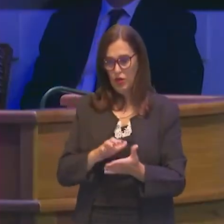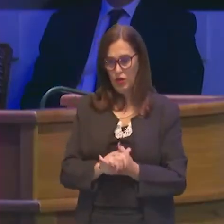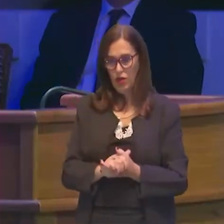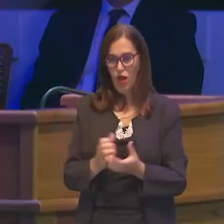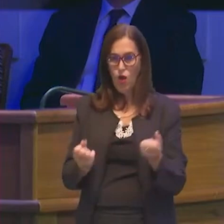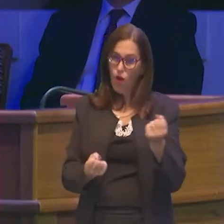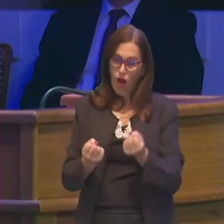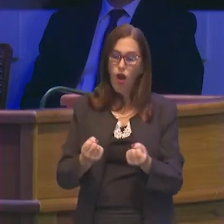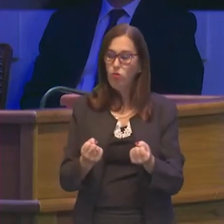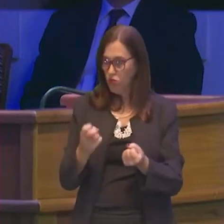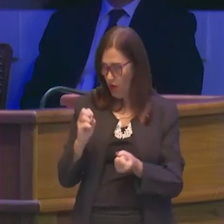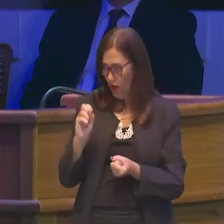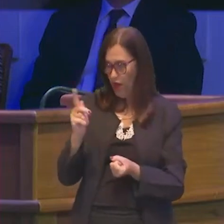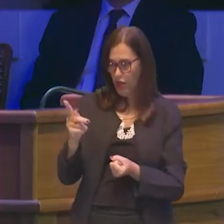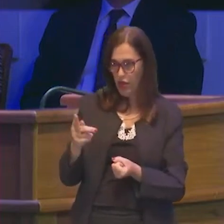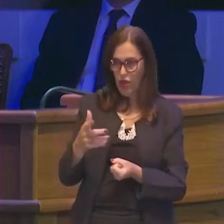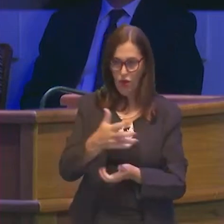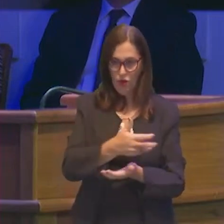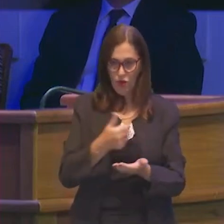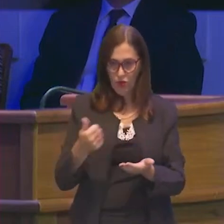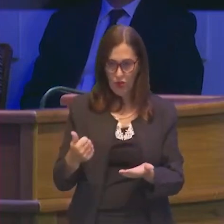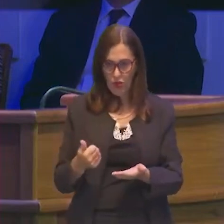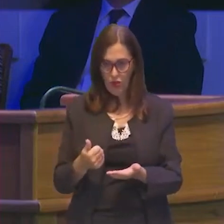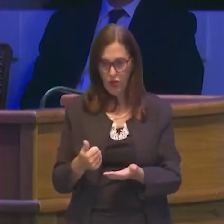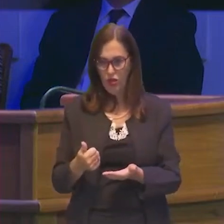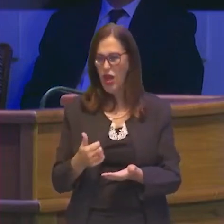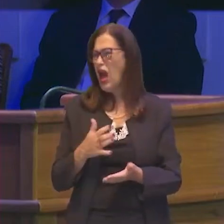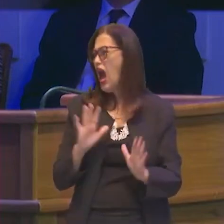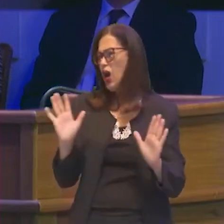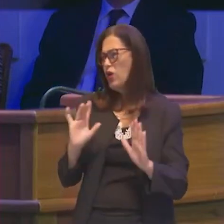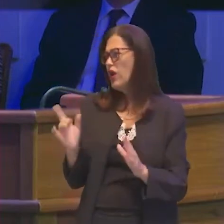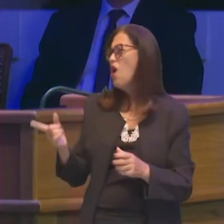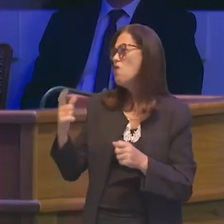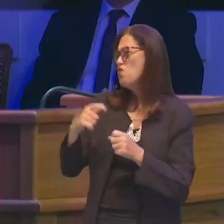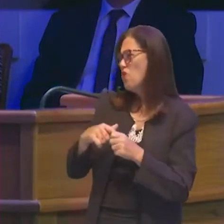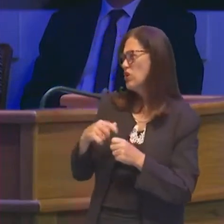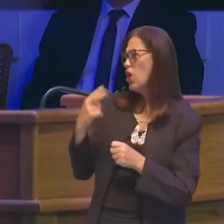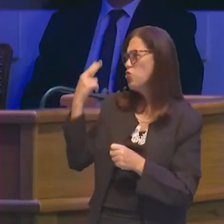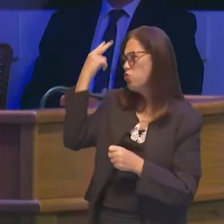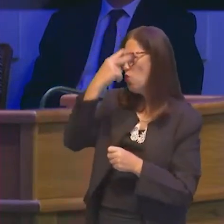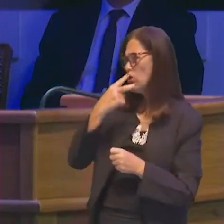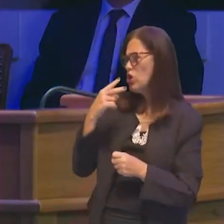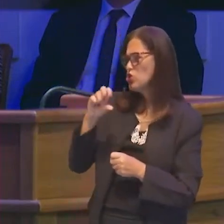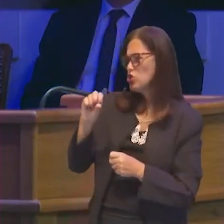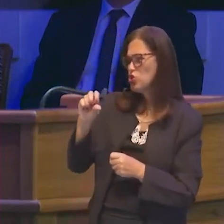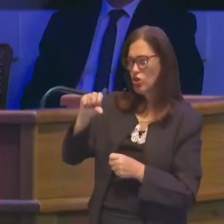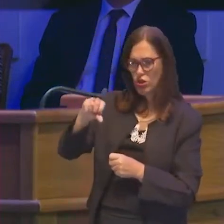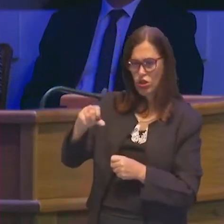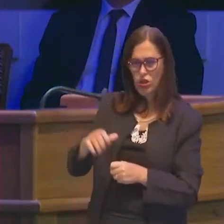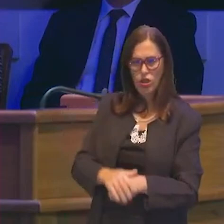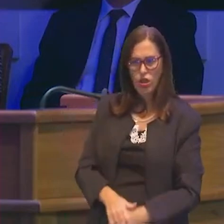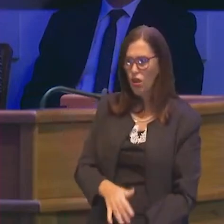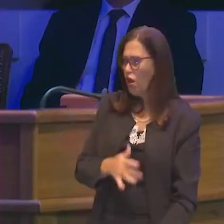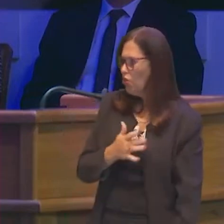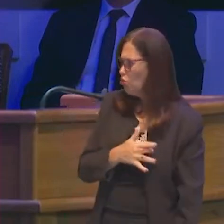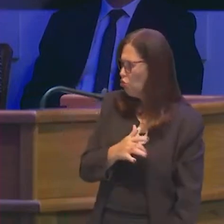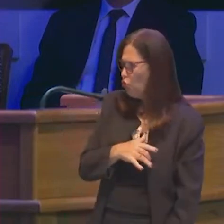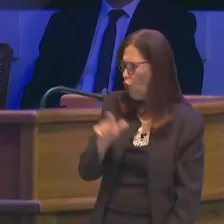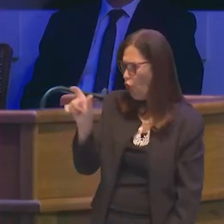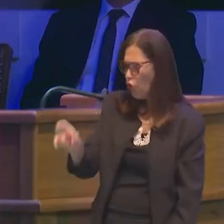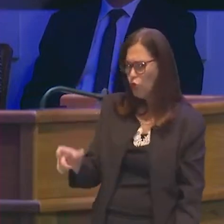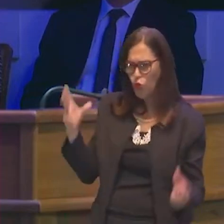já está aí fora, nós viemos buscar o senhor. Eu falei assim: não vou agora não, volto daqui a 2 horas, só vou 9 horas. Fiquei com pena daquele